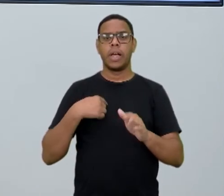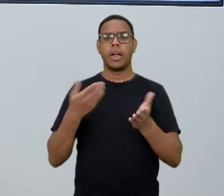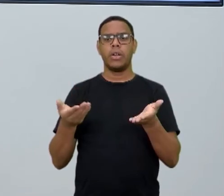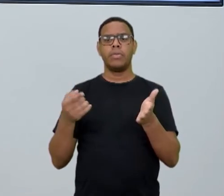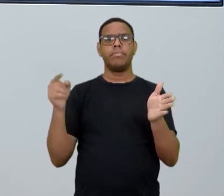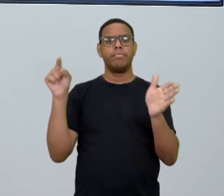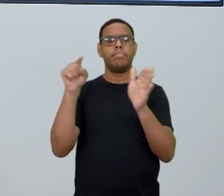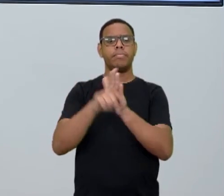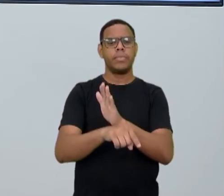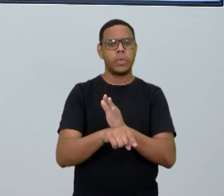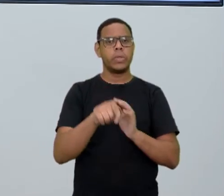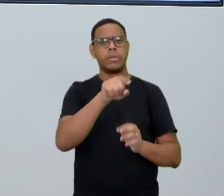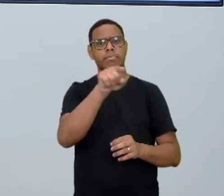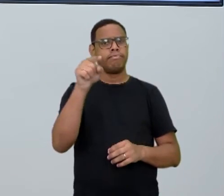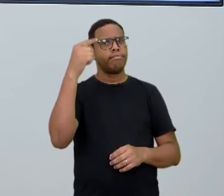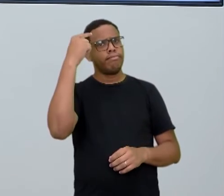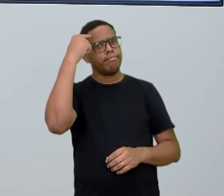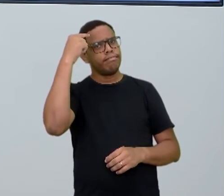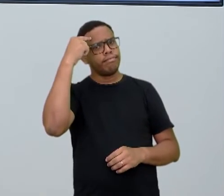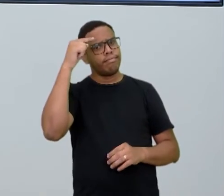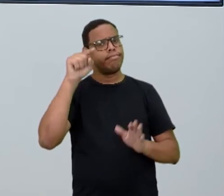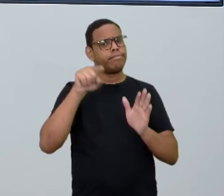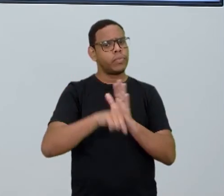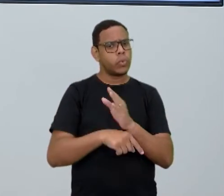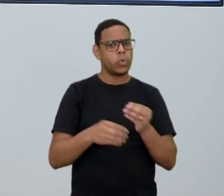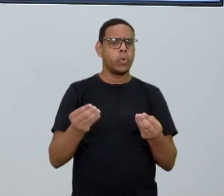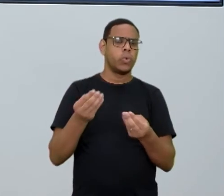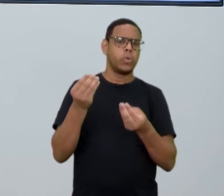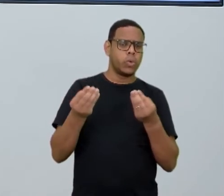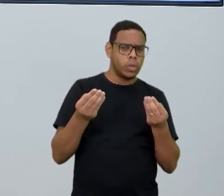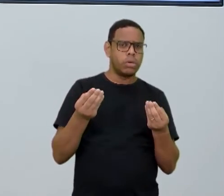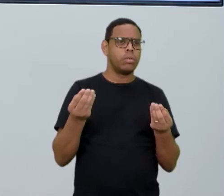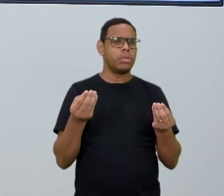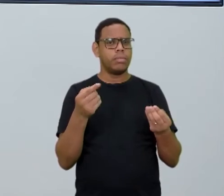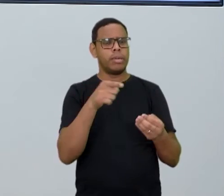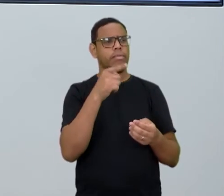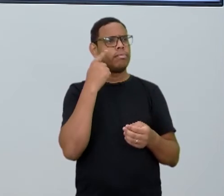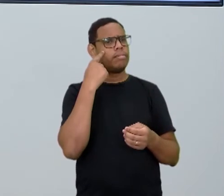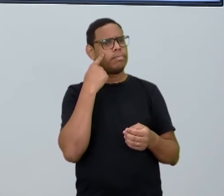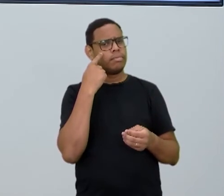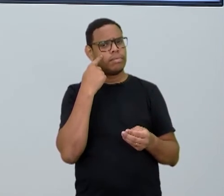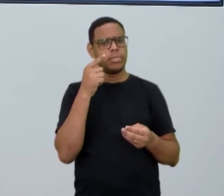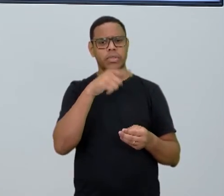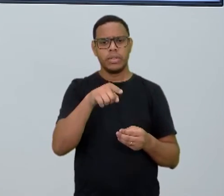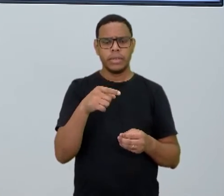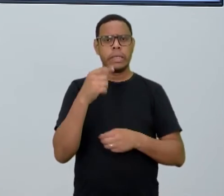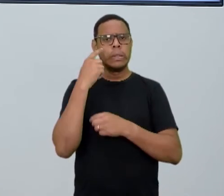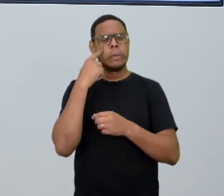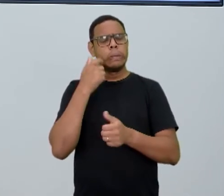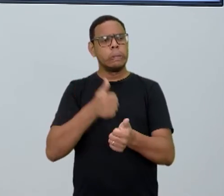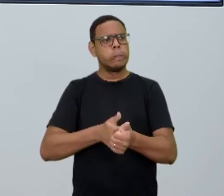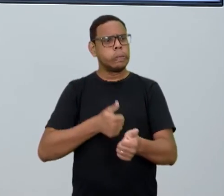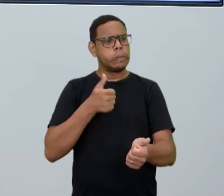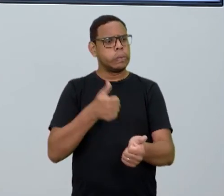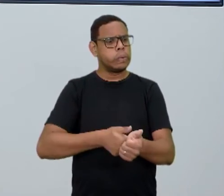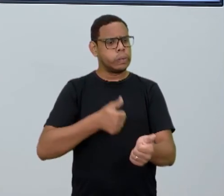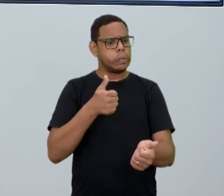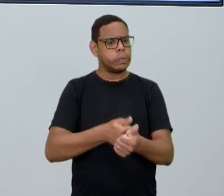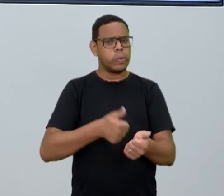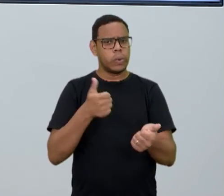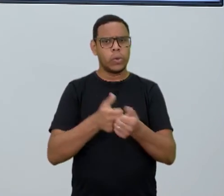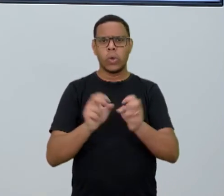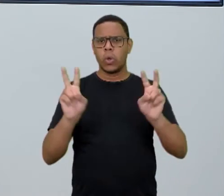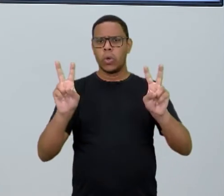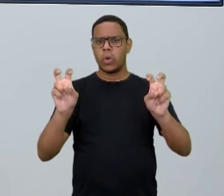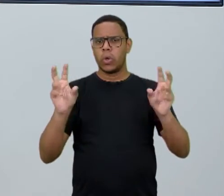vocês algumas perguntas ou ainda, né, um questionamento para vocês aí ficarem pensando a respeito